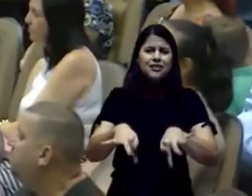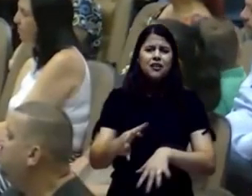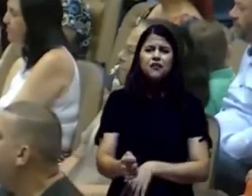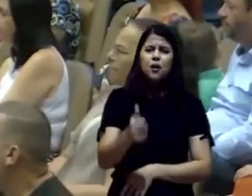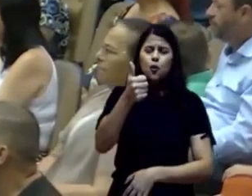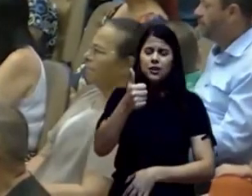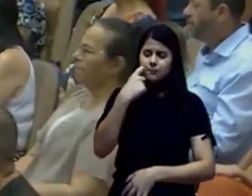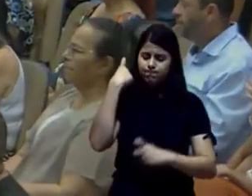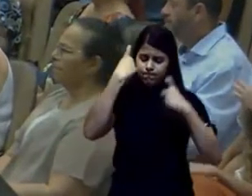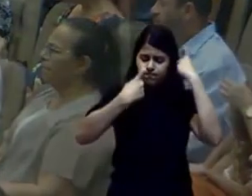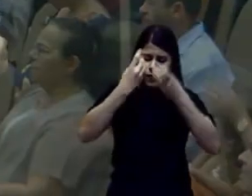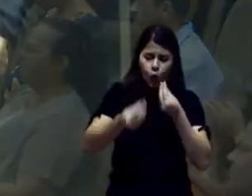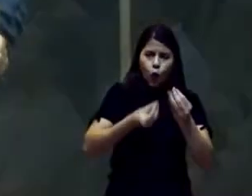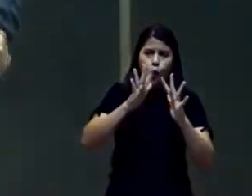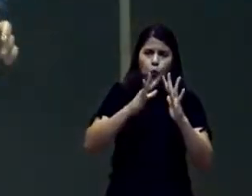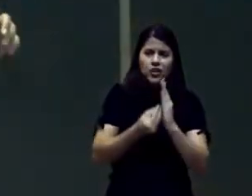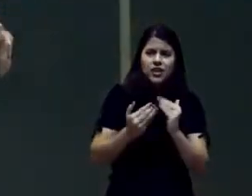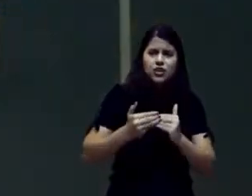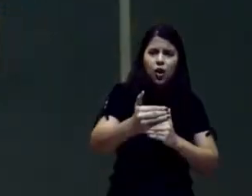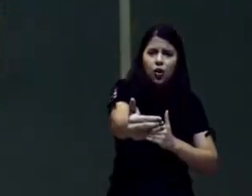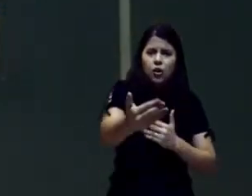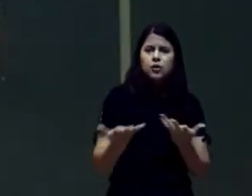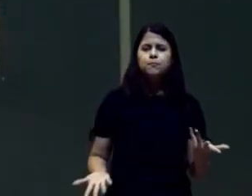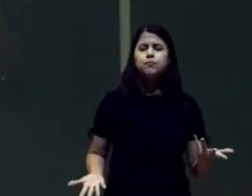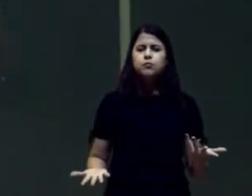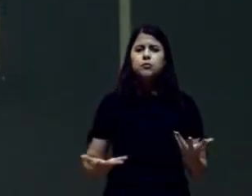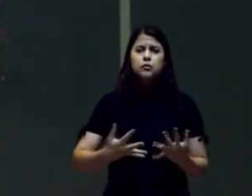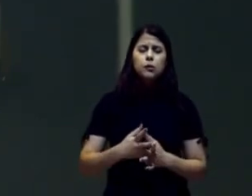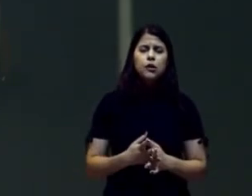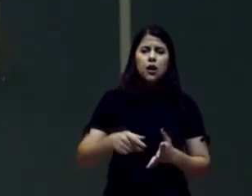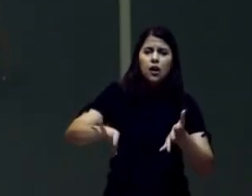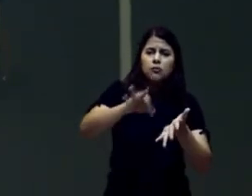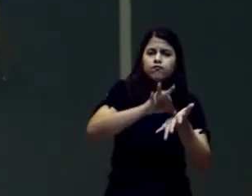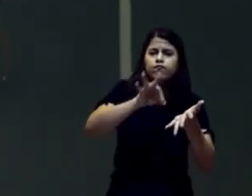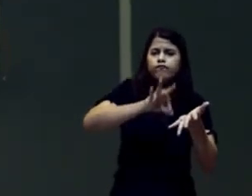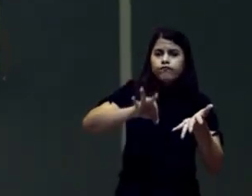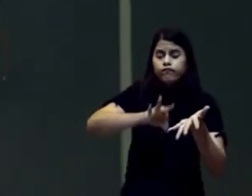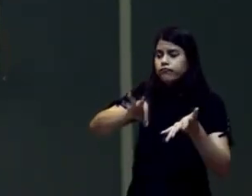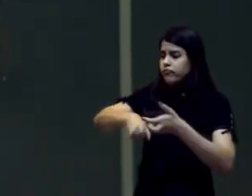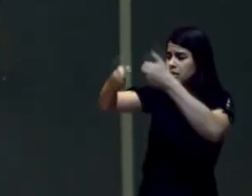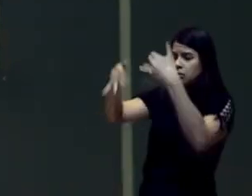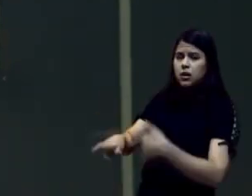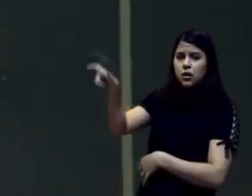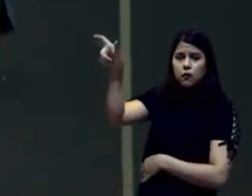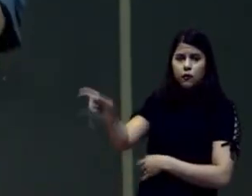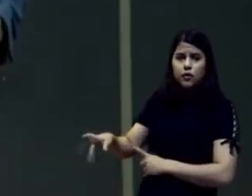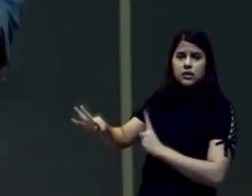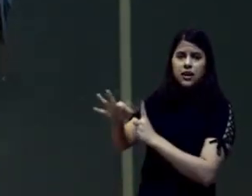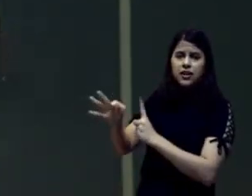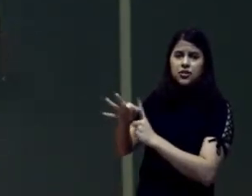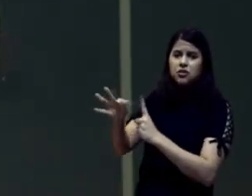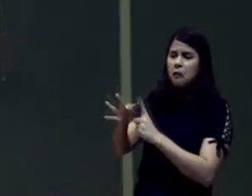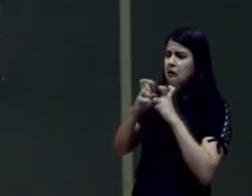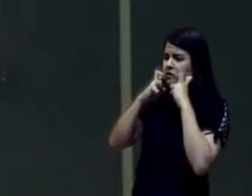fala com Timóteo, dizendo: Timóteo, não se envergonhe das minhas prisões. Ele estava detido na cidade de Roma,